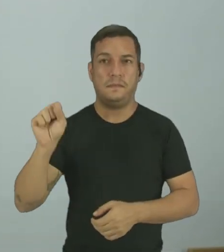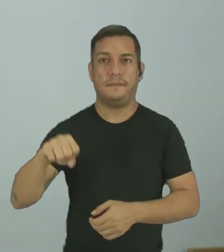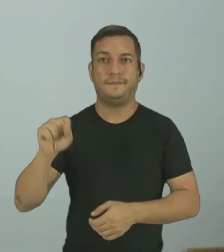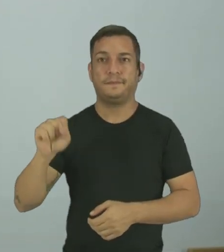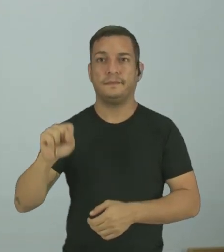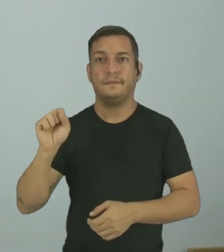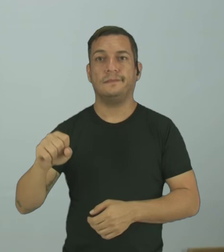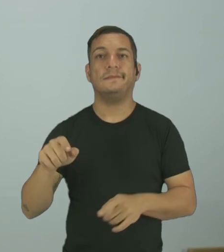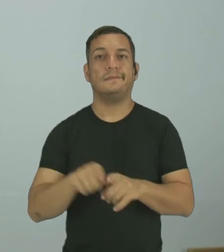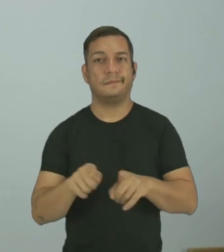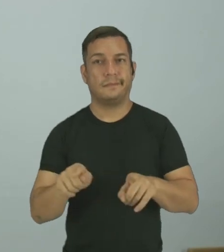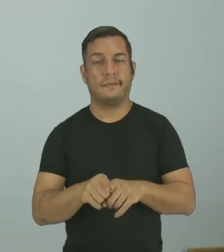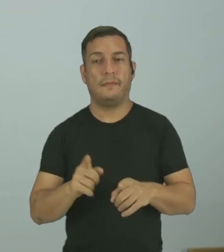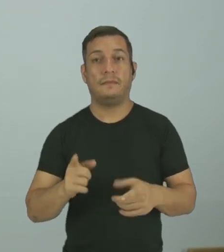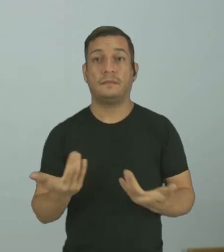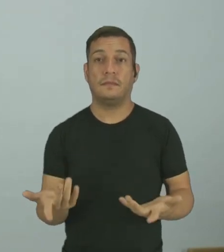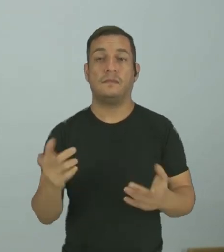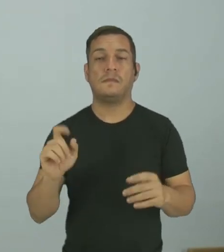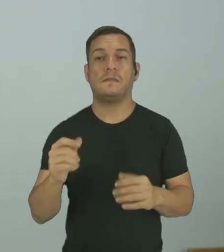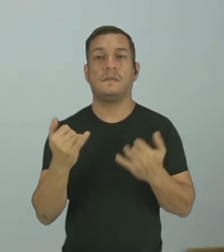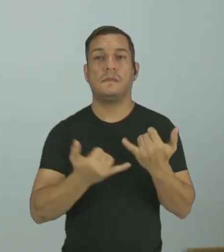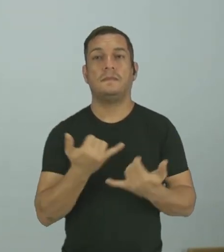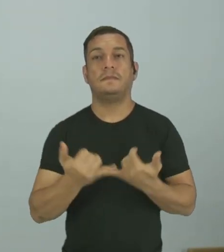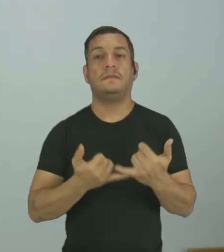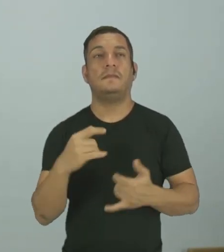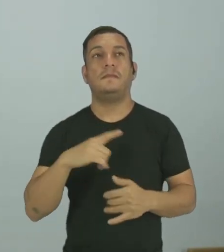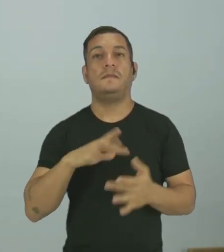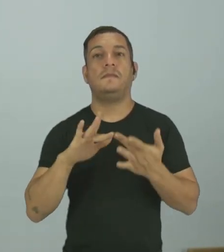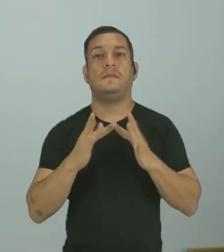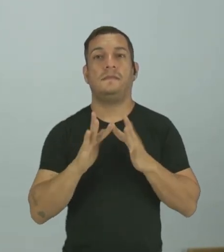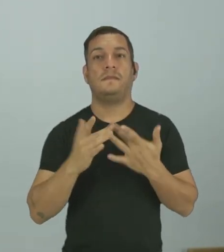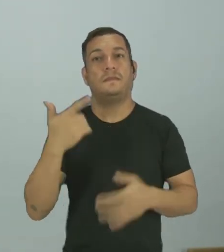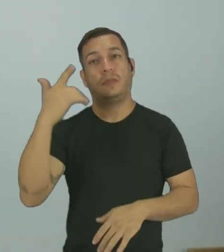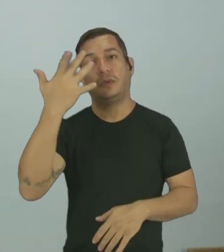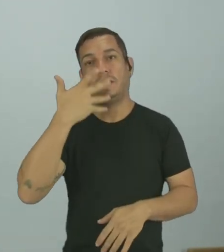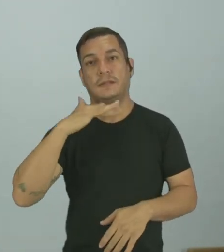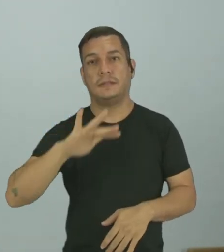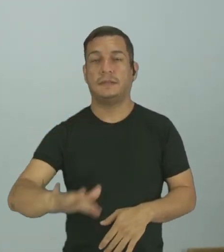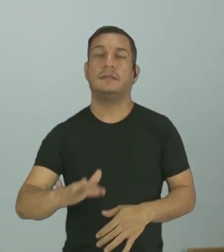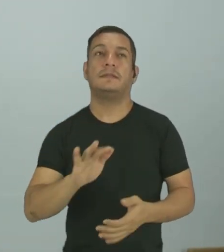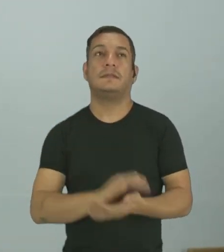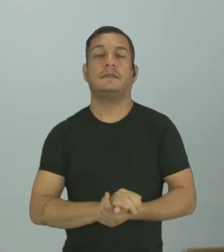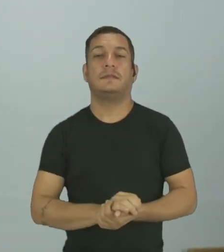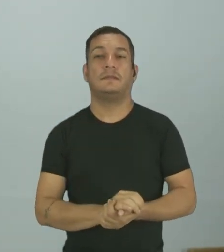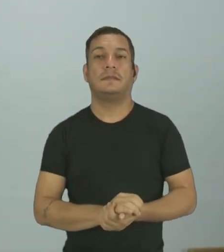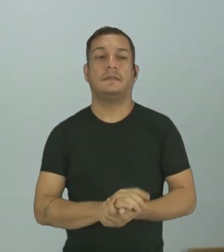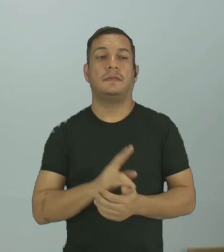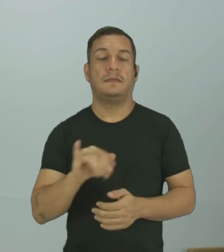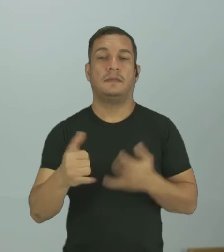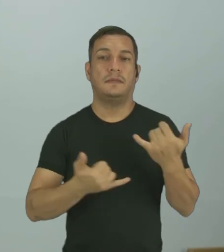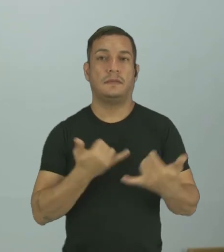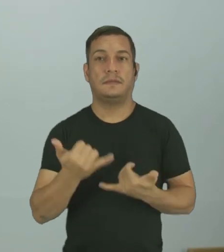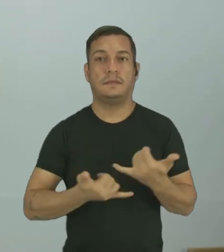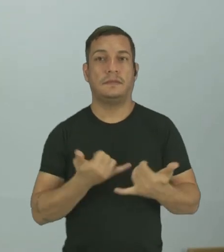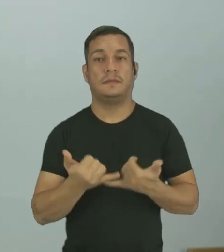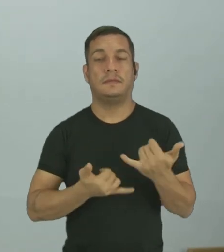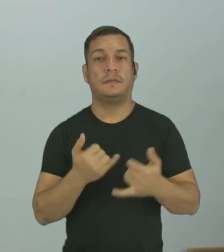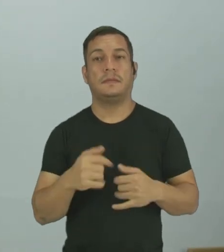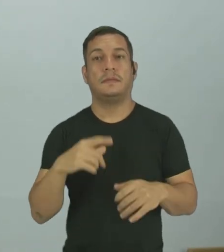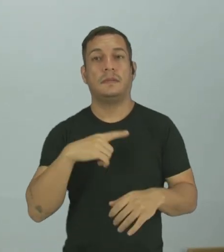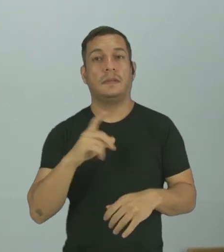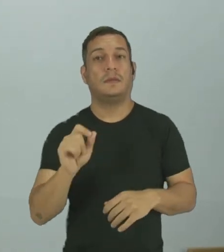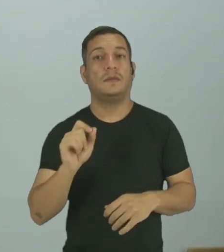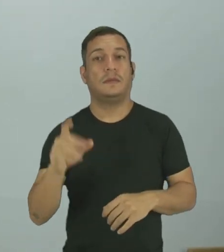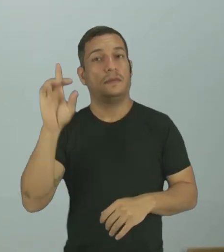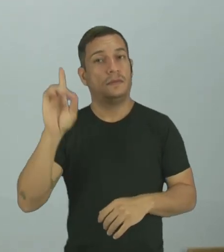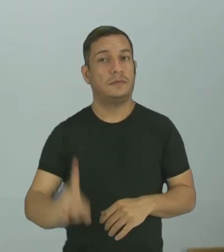lá também. Afinal, no parquinho você vai ter contato com outras crianças. Elas vão estar brincando. Elas têm o